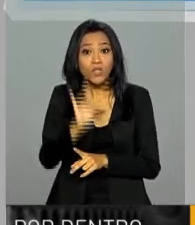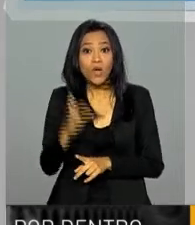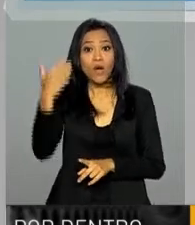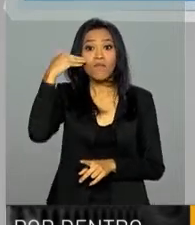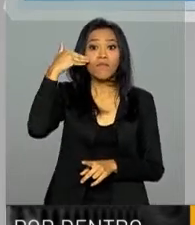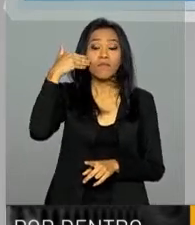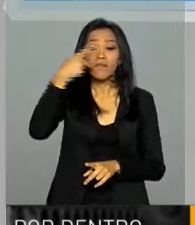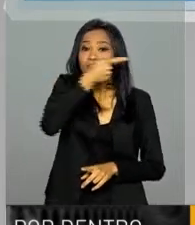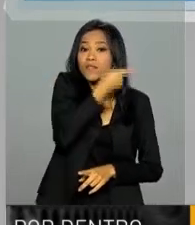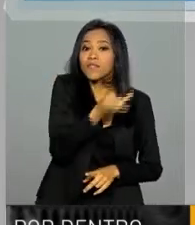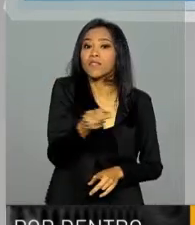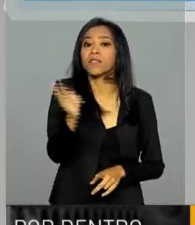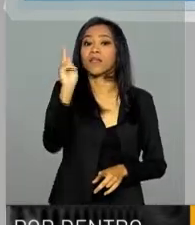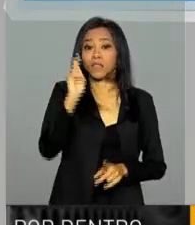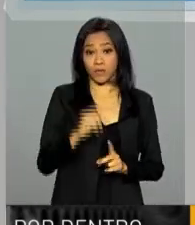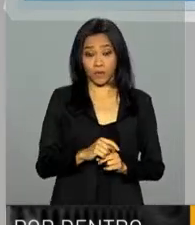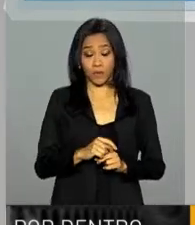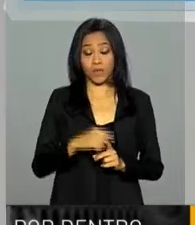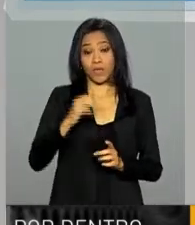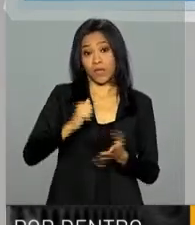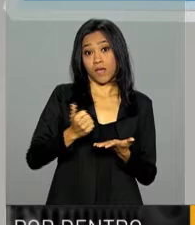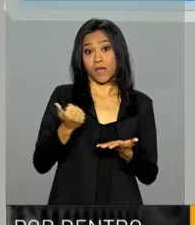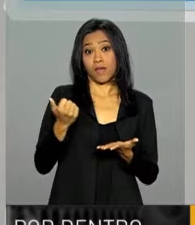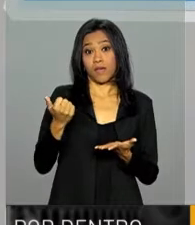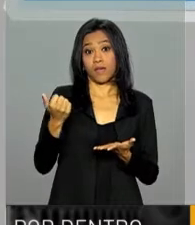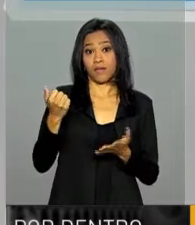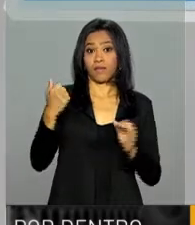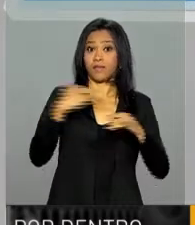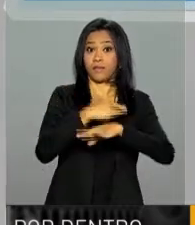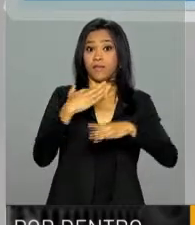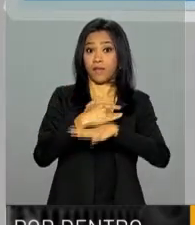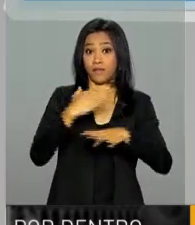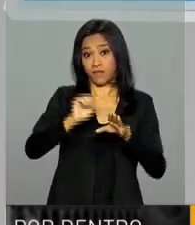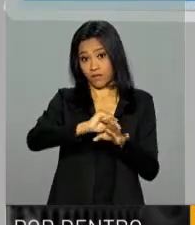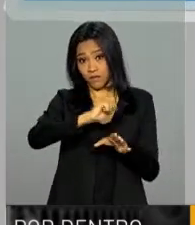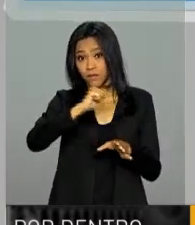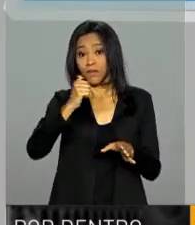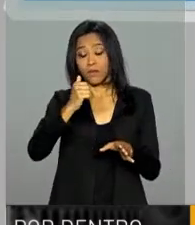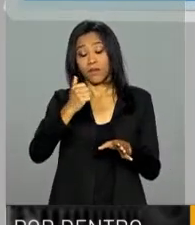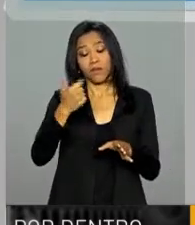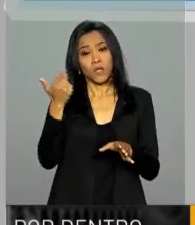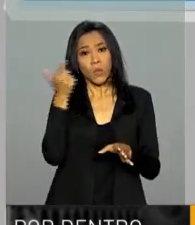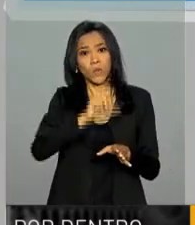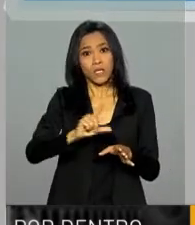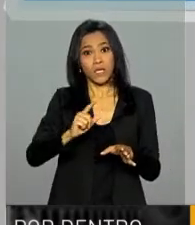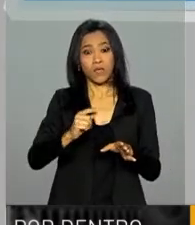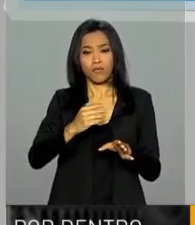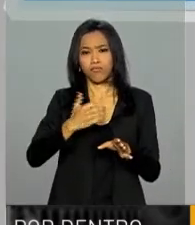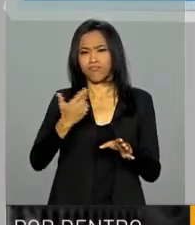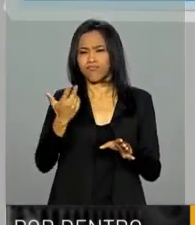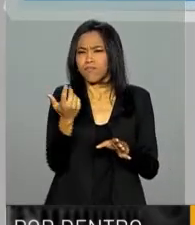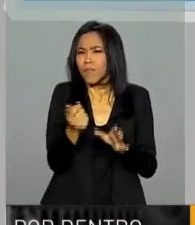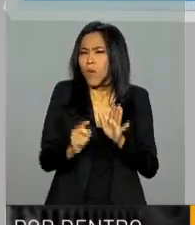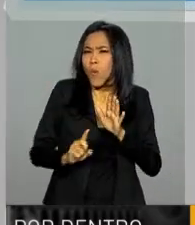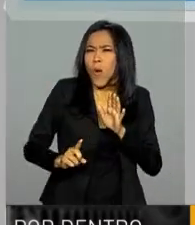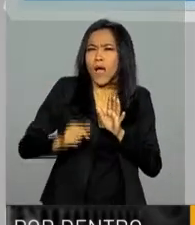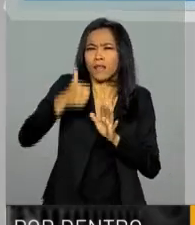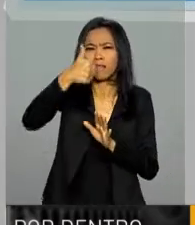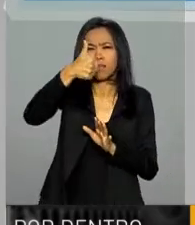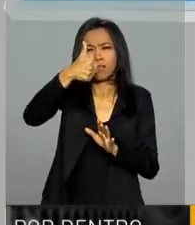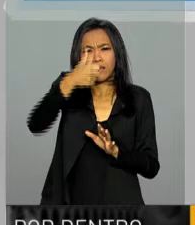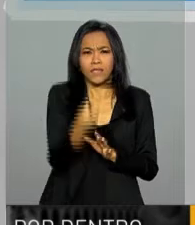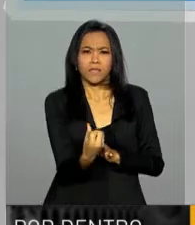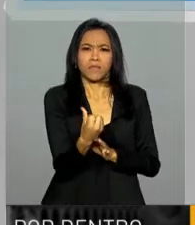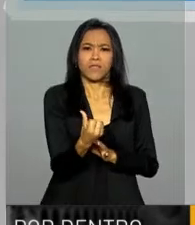estrangeiras mostrando que o nosso país no ano passado alcançou a 16ª posição do ranking global entre as